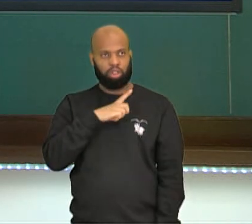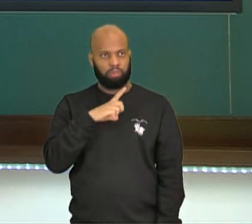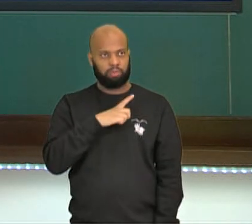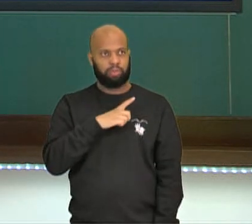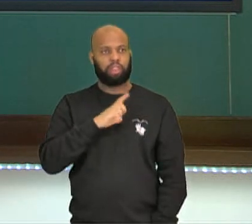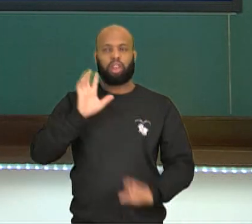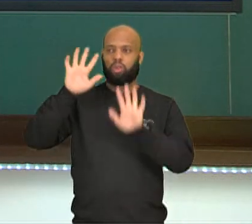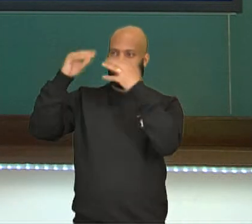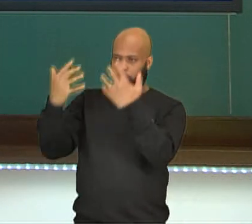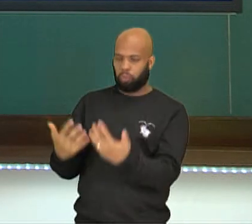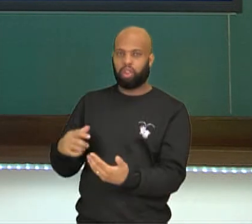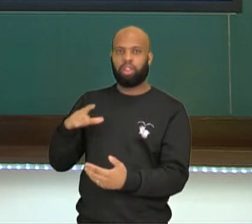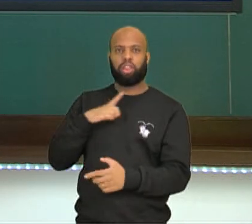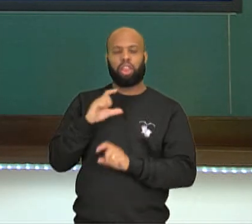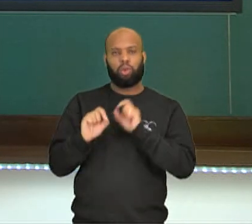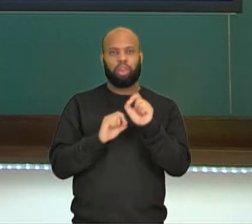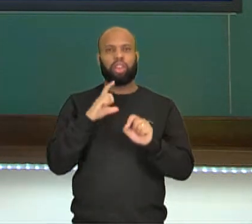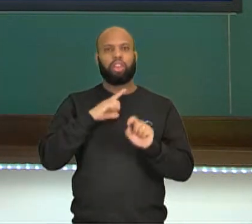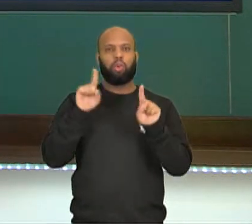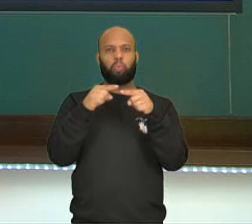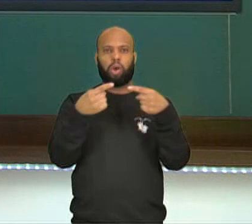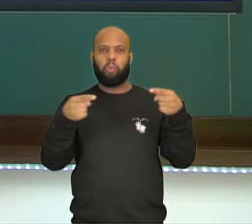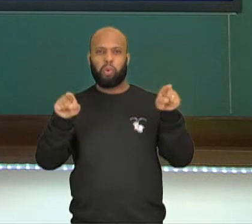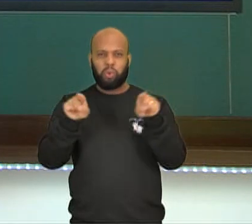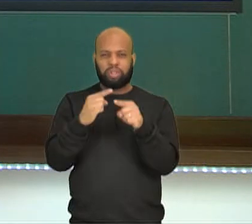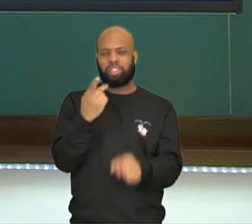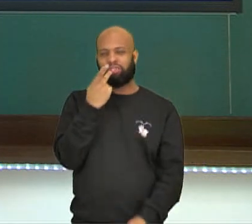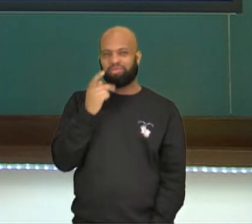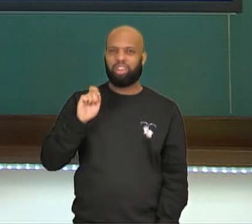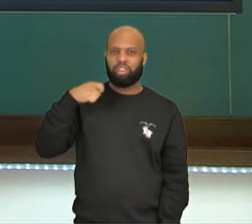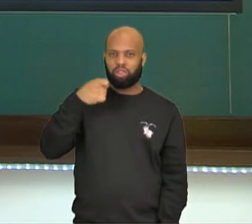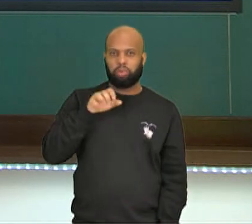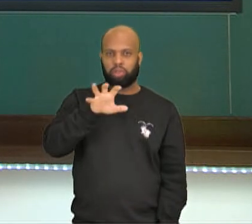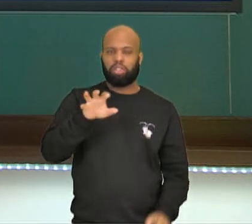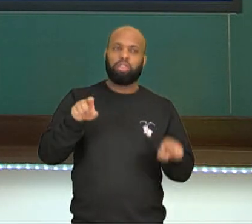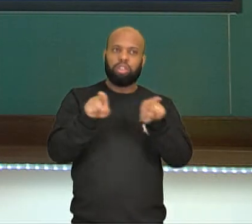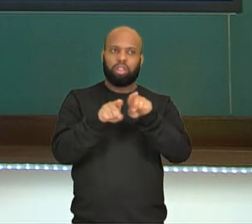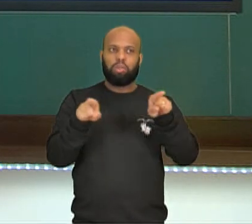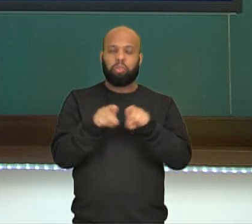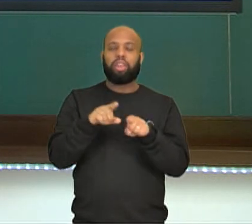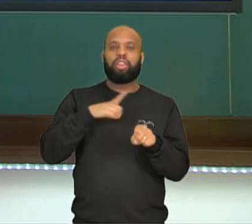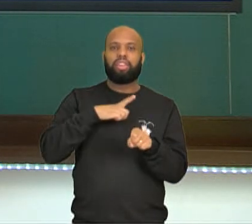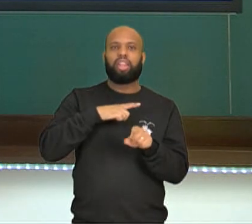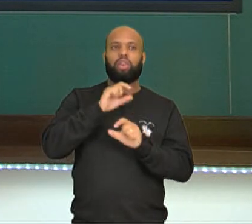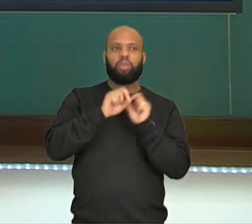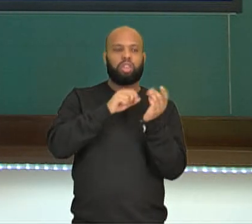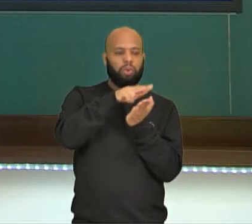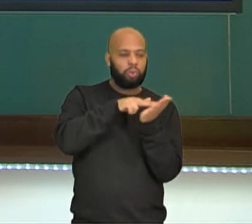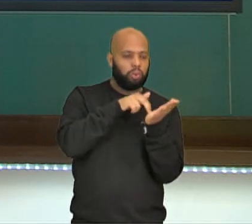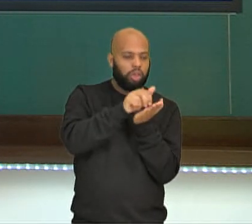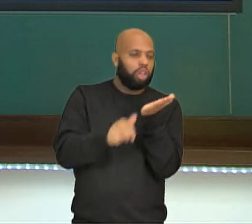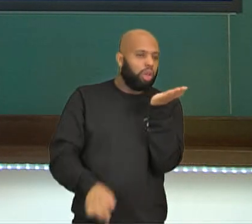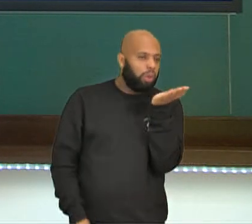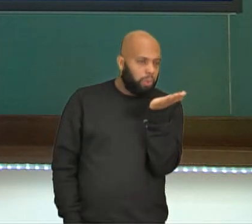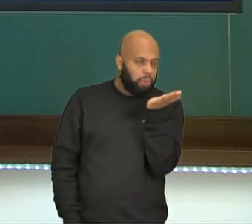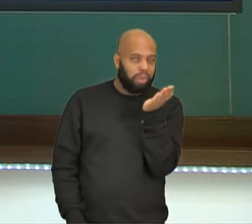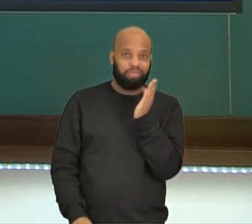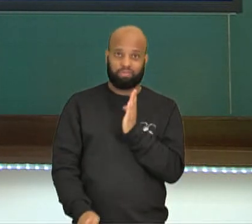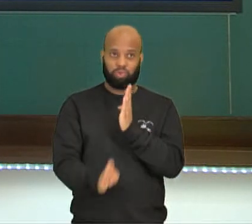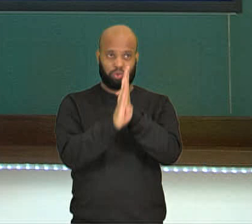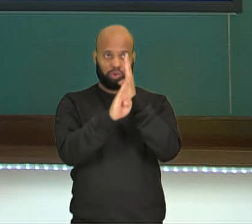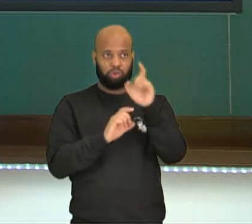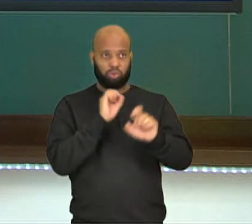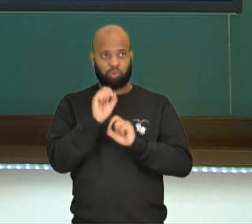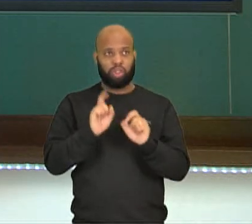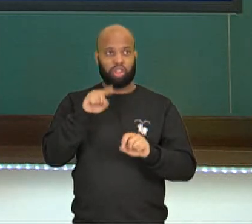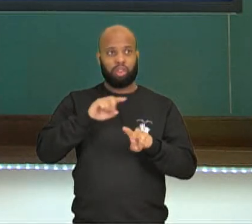em homenagem à música lá dos Beatles, Lucy in the Sky with Diamond. Os arqueólogos resolveram dar o nome desse esqueleto de Lucy. Seria